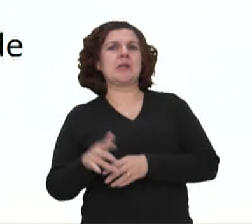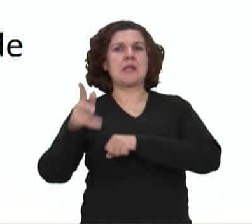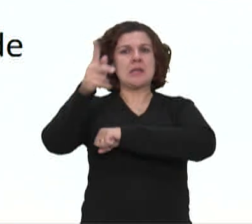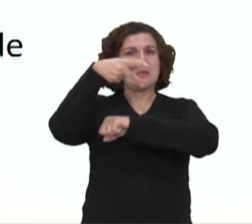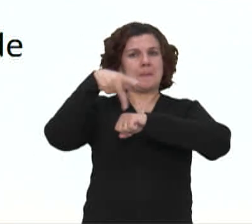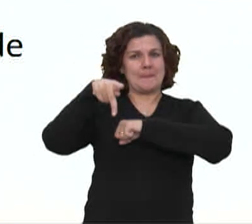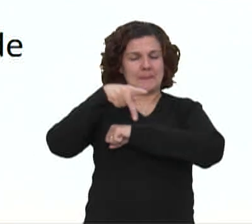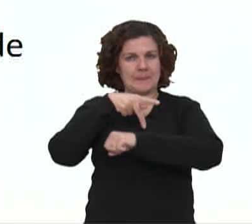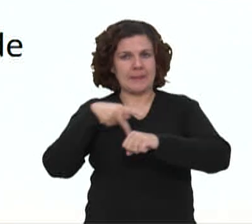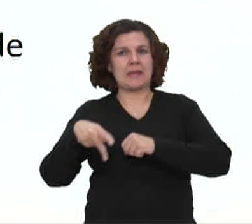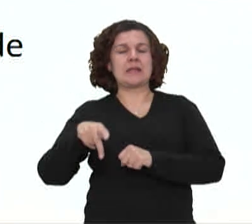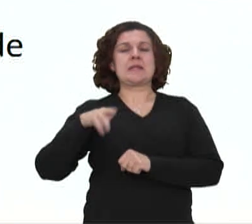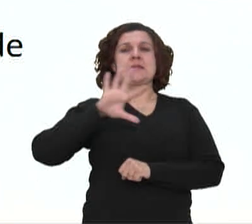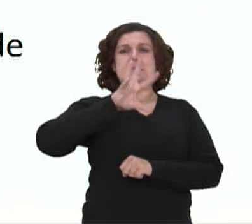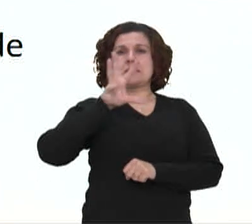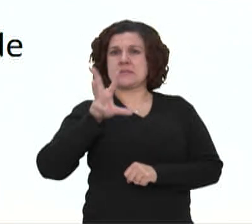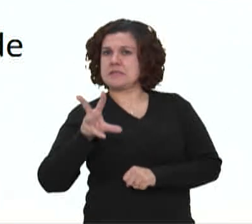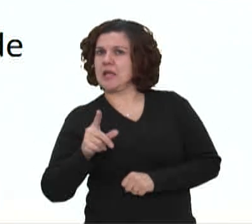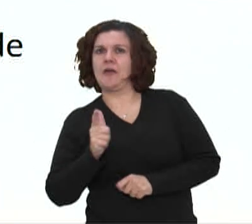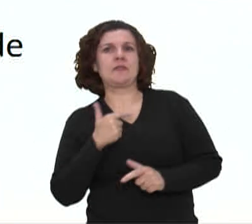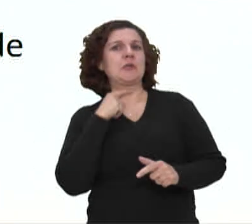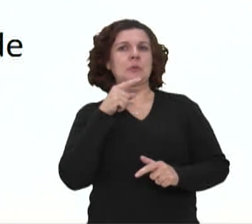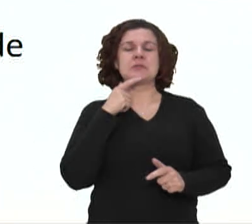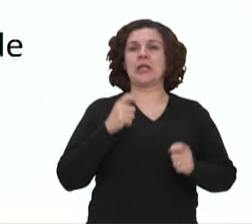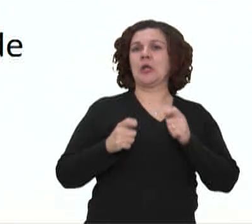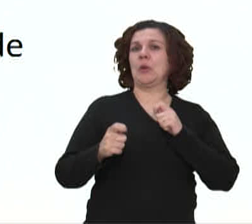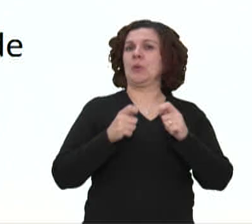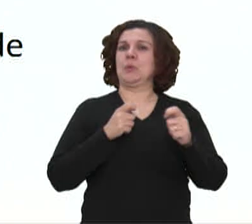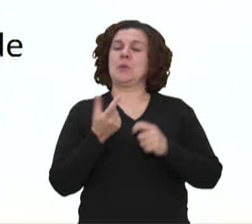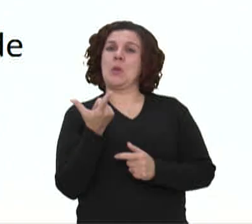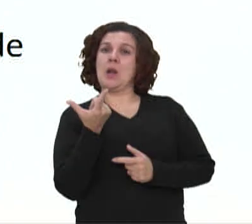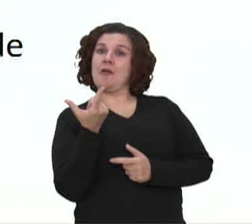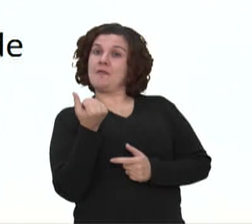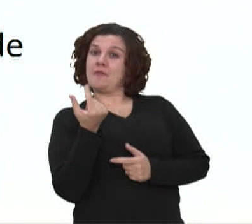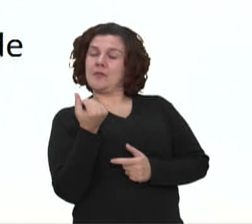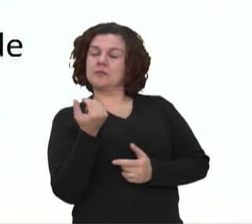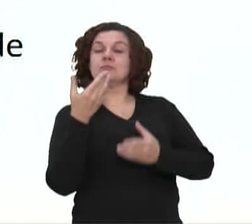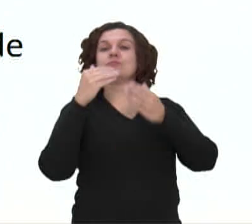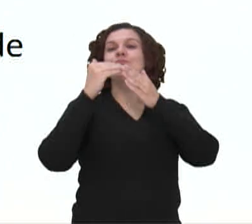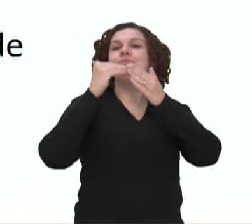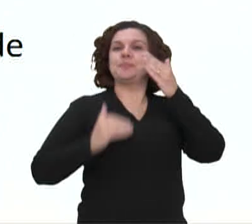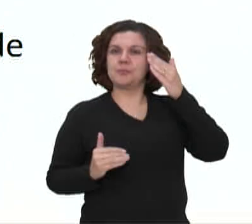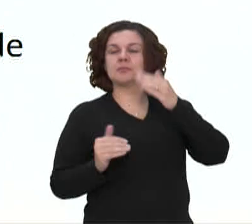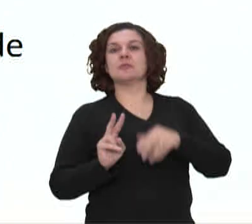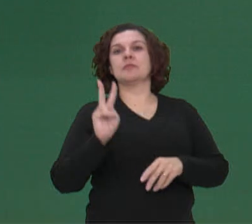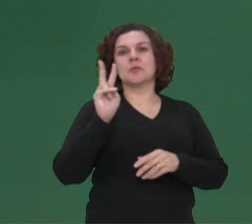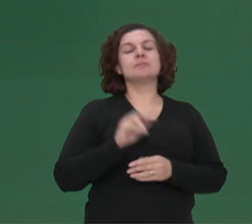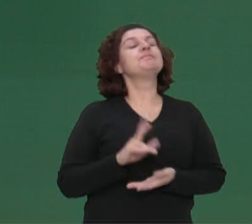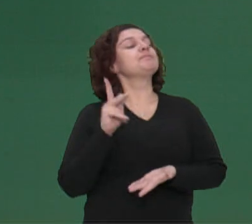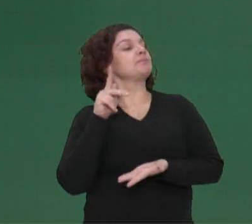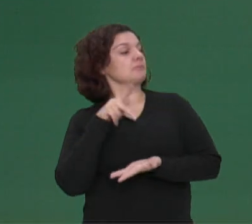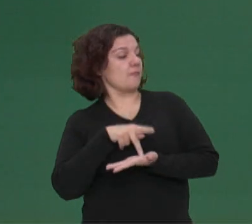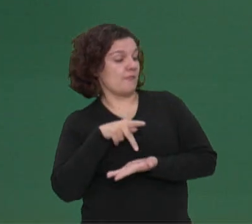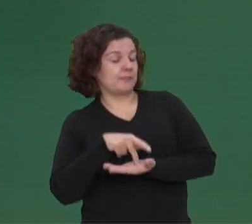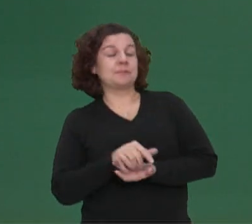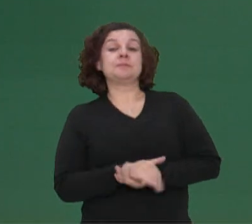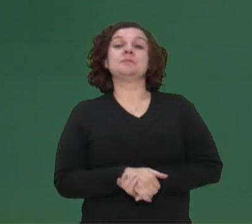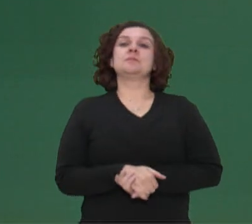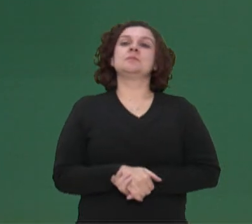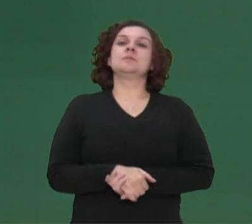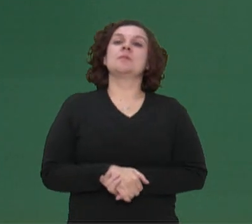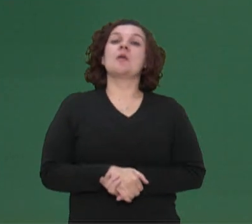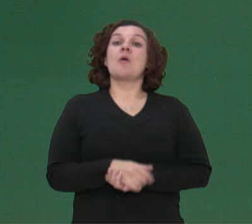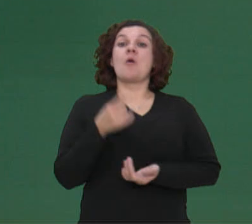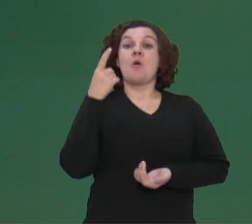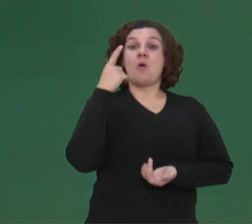da África não possuem domínio sobre o preço desse produto, resultando em queda de seu valor. Isso é uma grande verdade, tá? Veja o